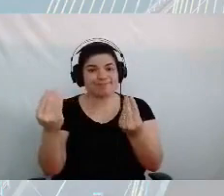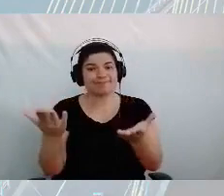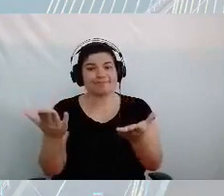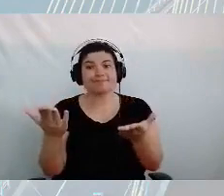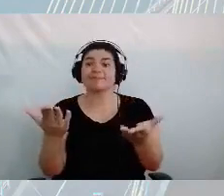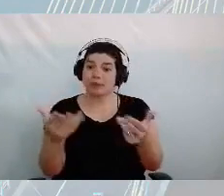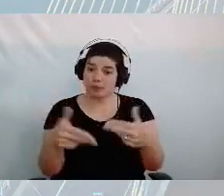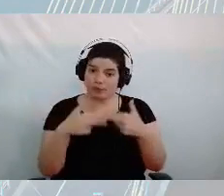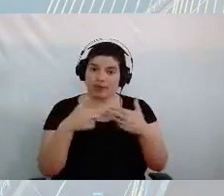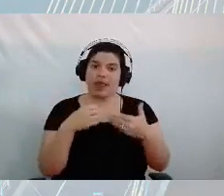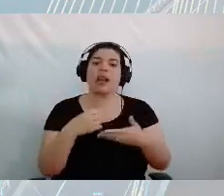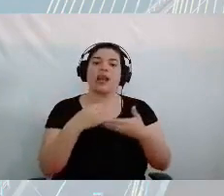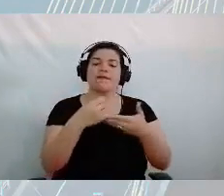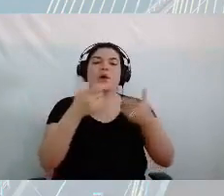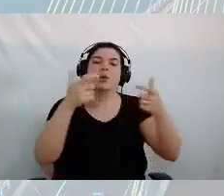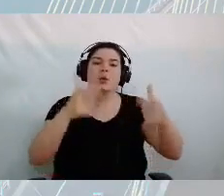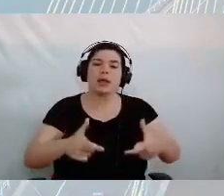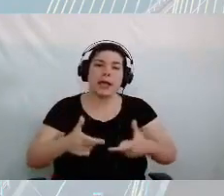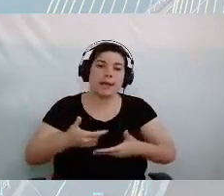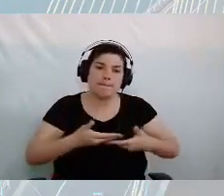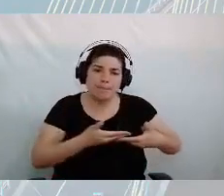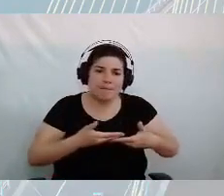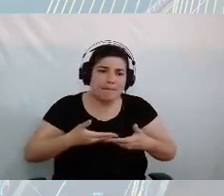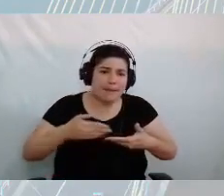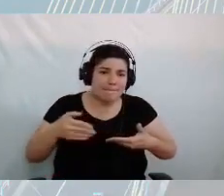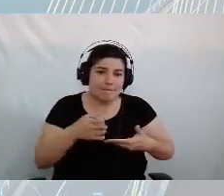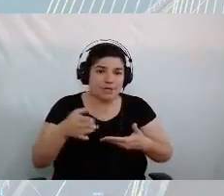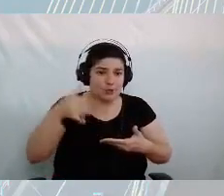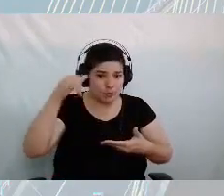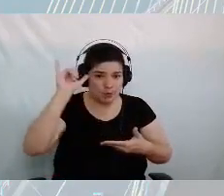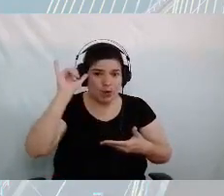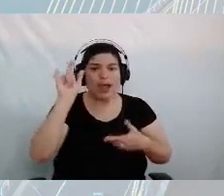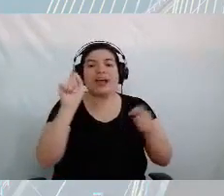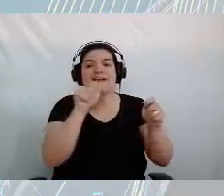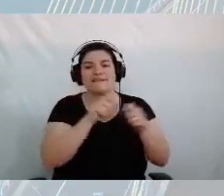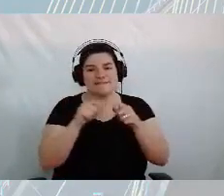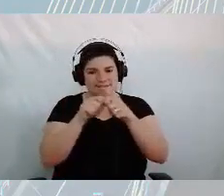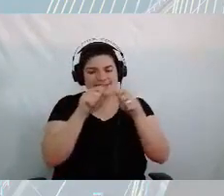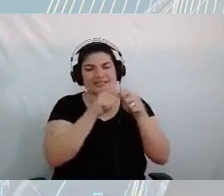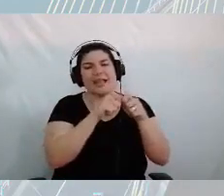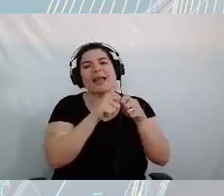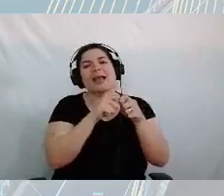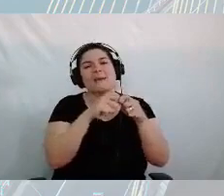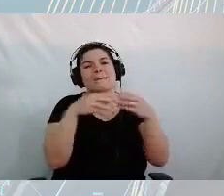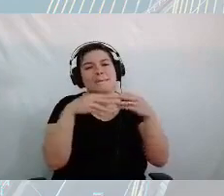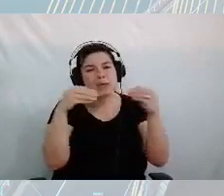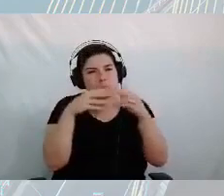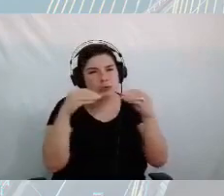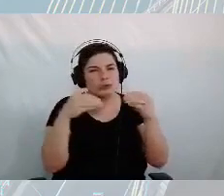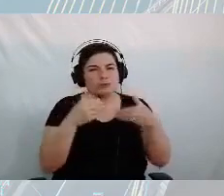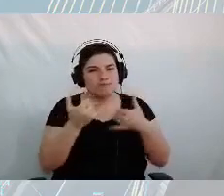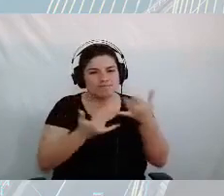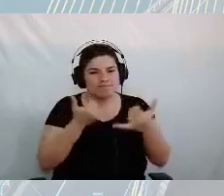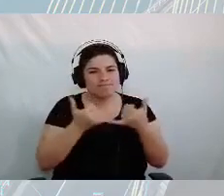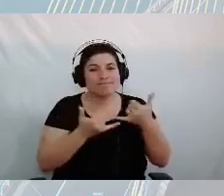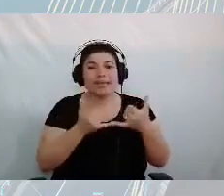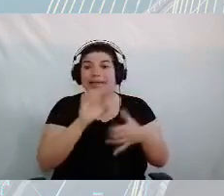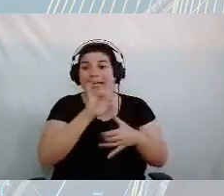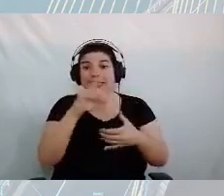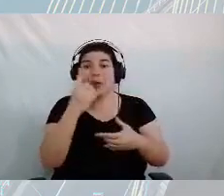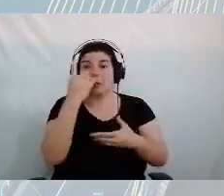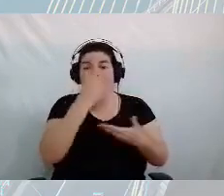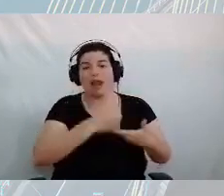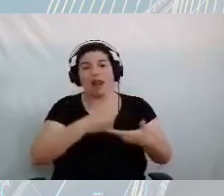elas no berçário do peixe-boi, que é onde são confeccionadas essas pelúcias, e cada criança levou para casa